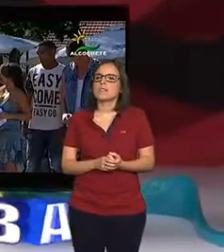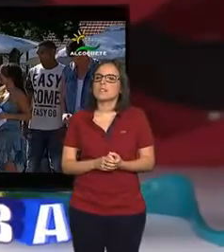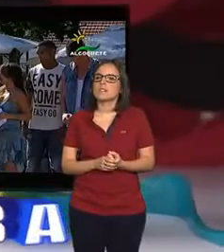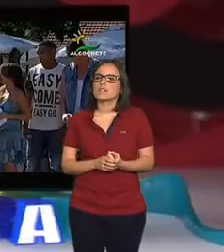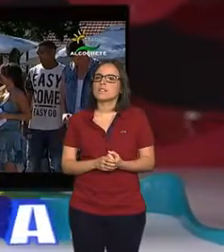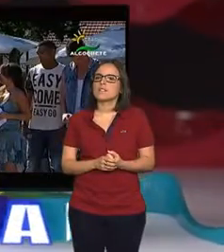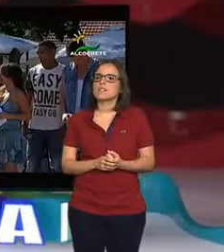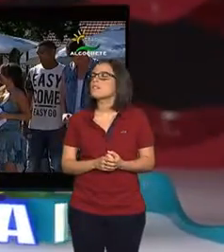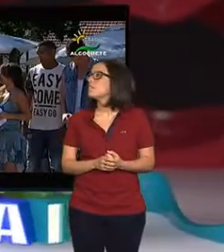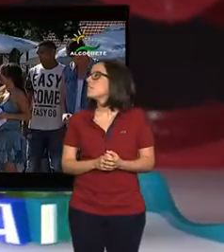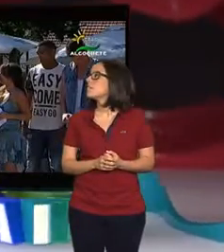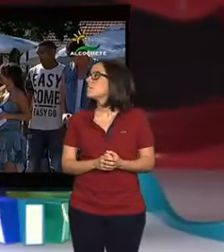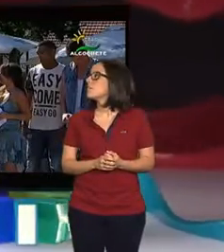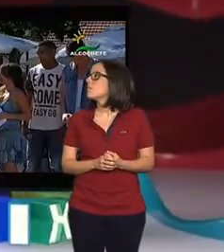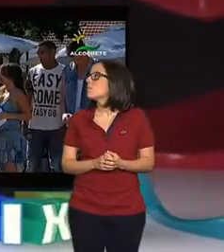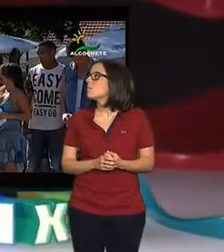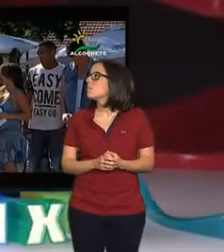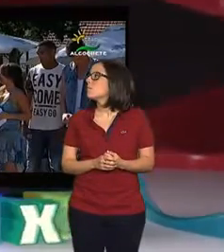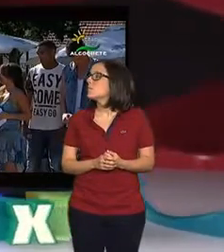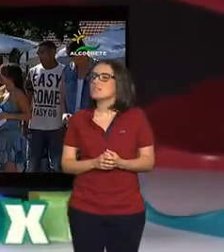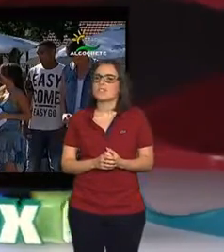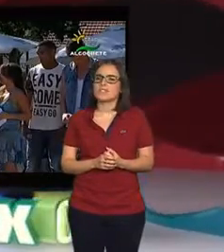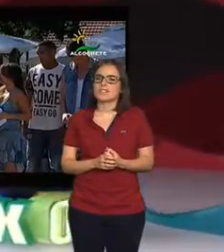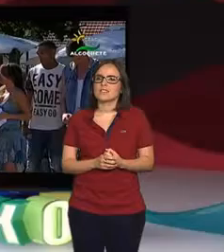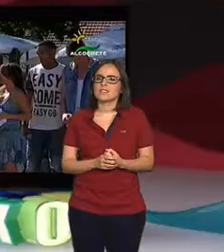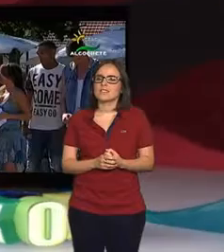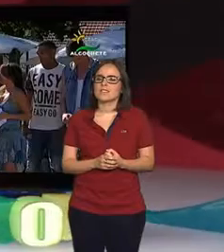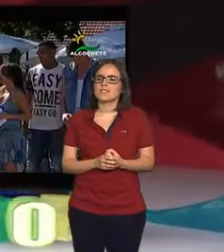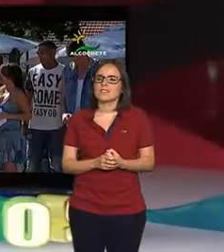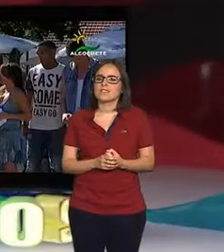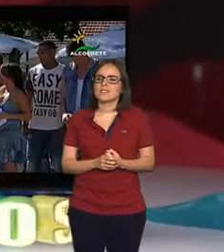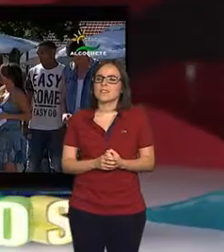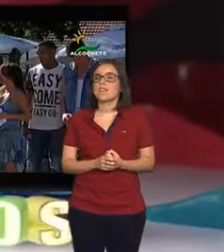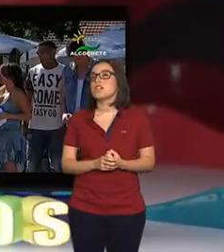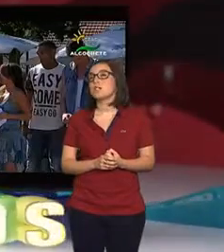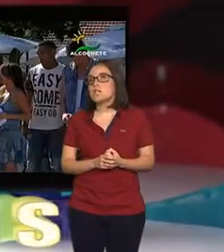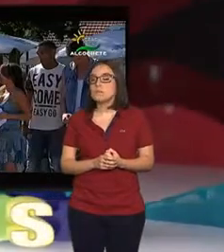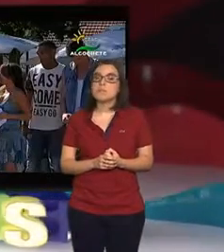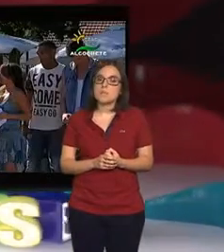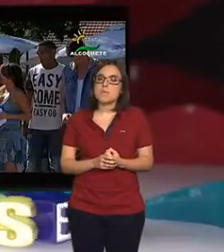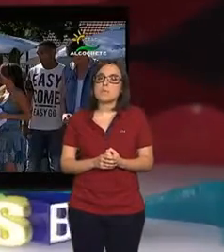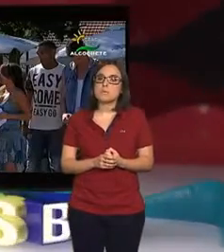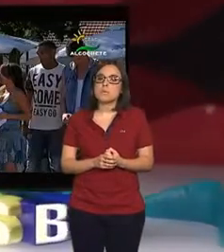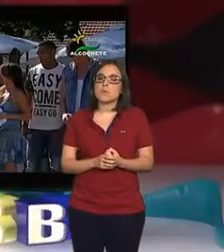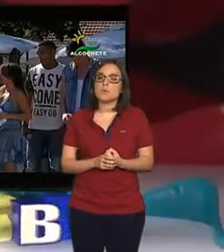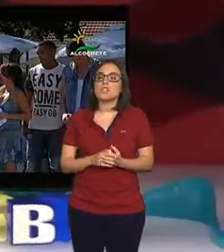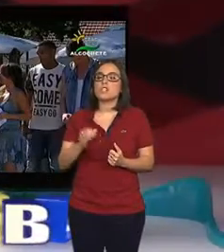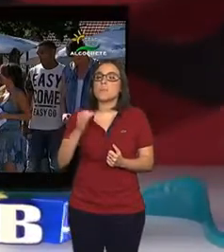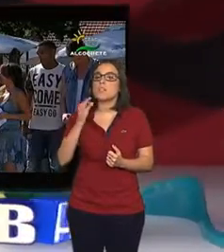futuro Neste País portanto se estivessemos nesta altura por exemplo na Rússia os novo estresse nunca tinham existir nunca nunca